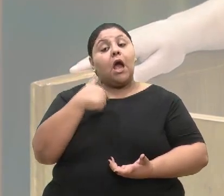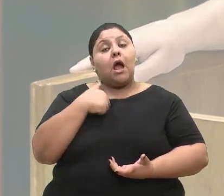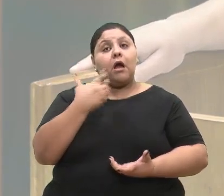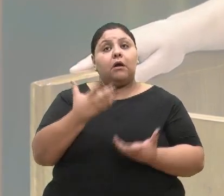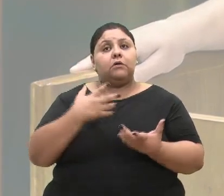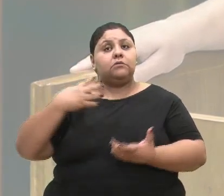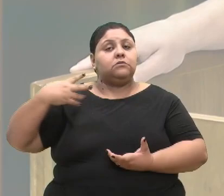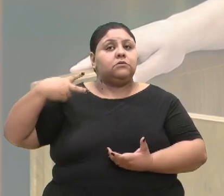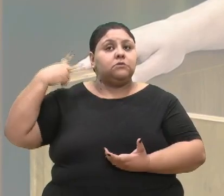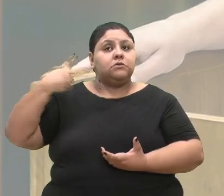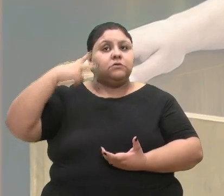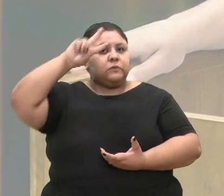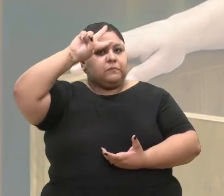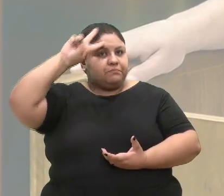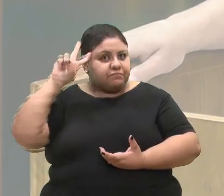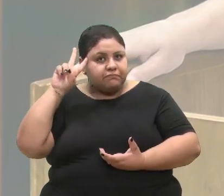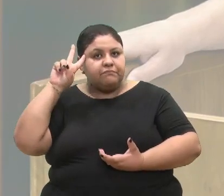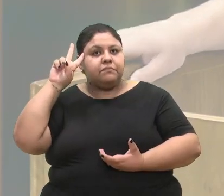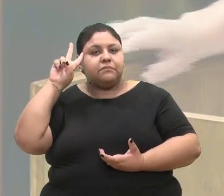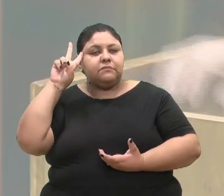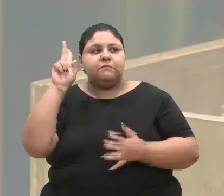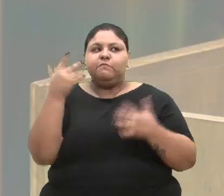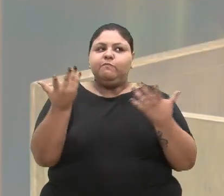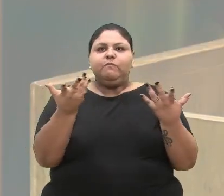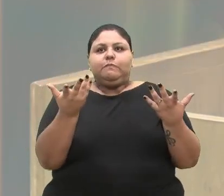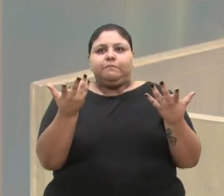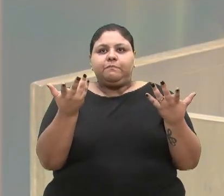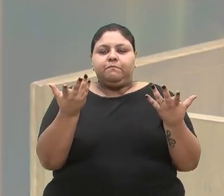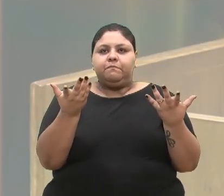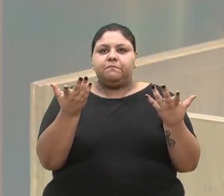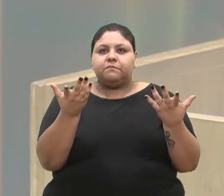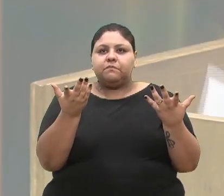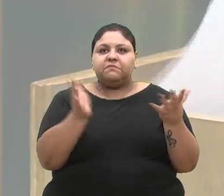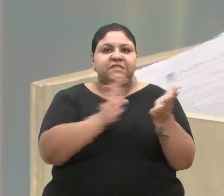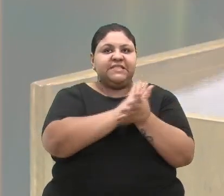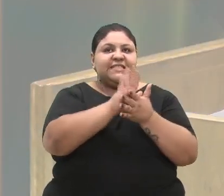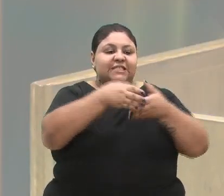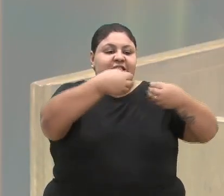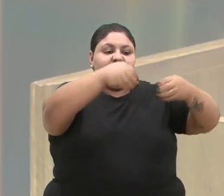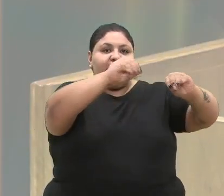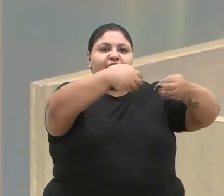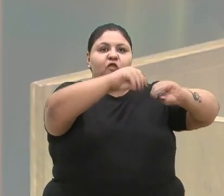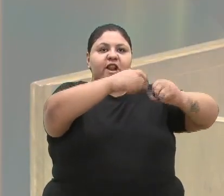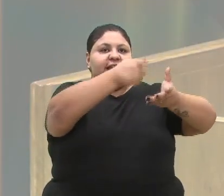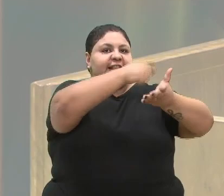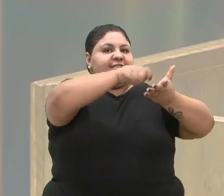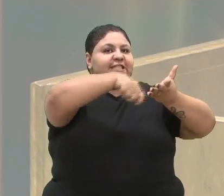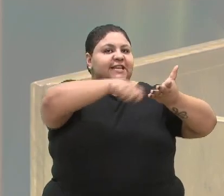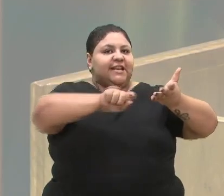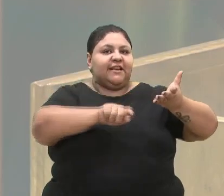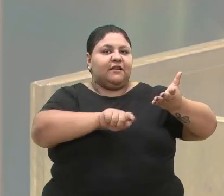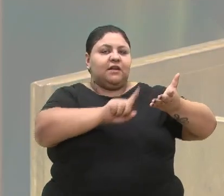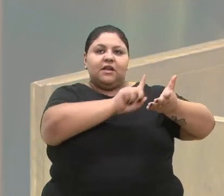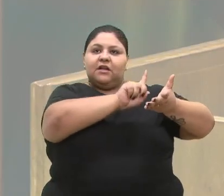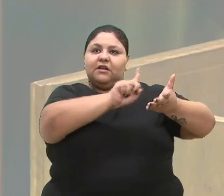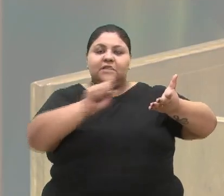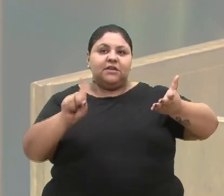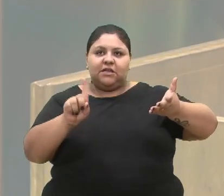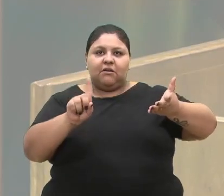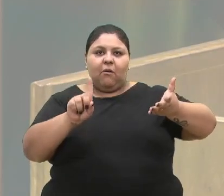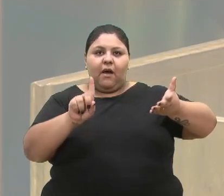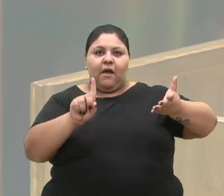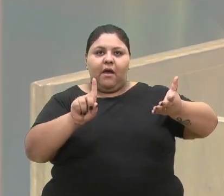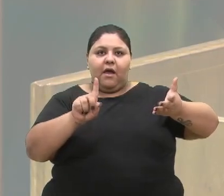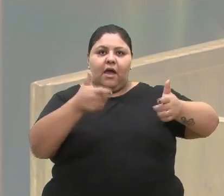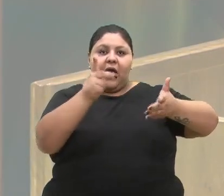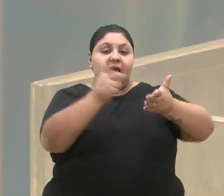vereador Velocino, sem nenhuma folha escrita, mas não é demérito para quem lê o discurso.